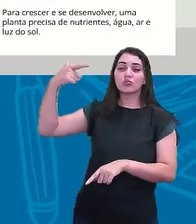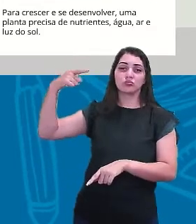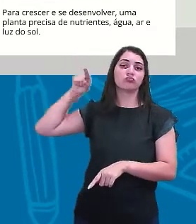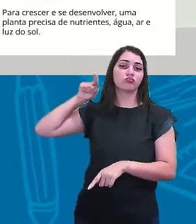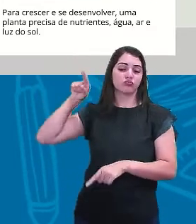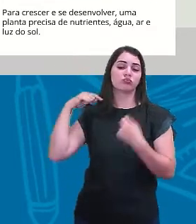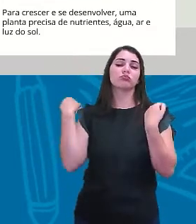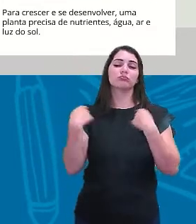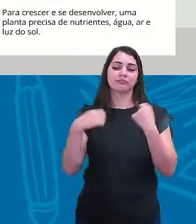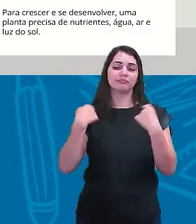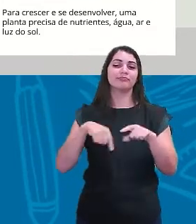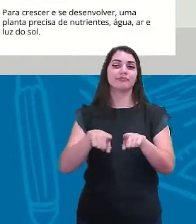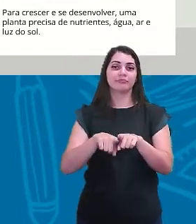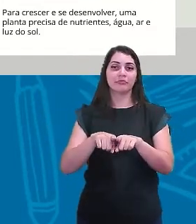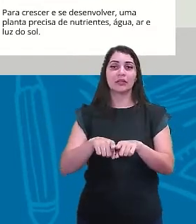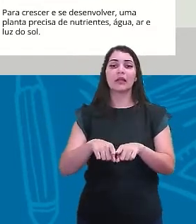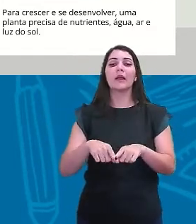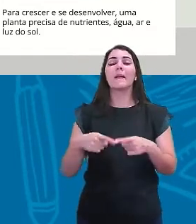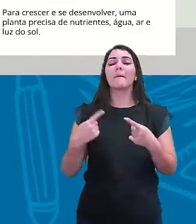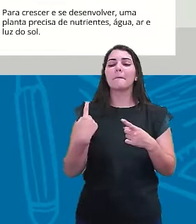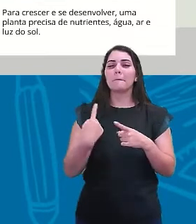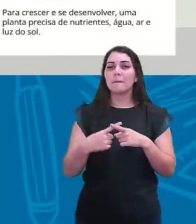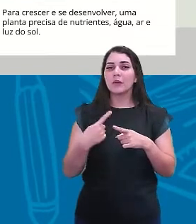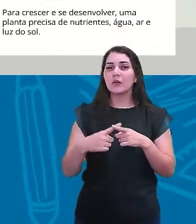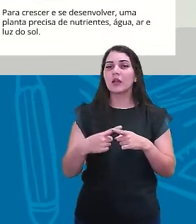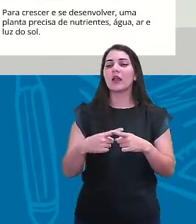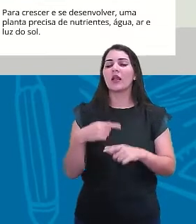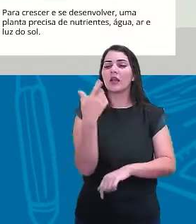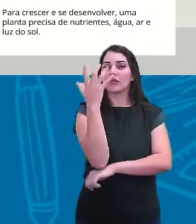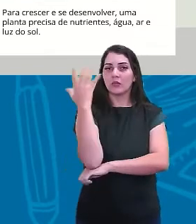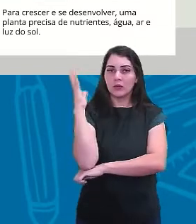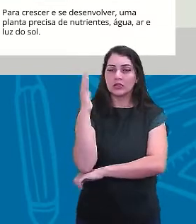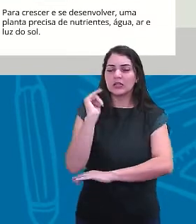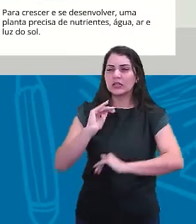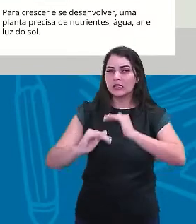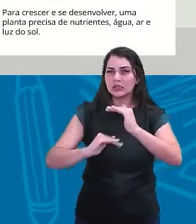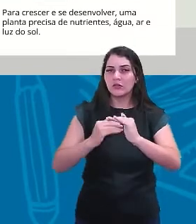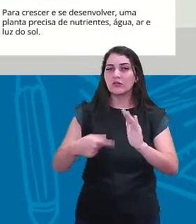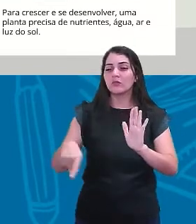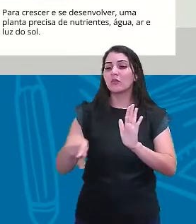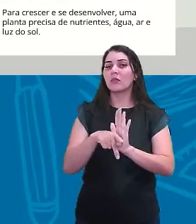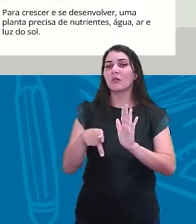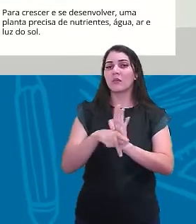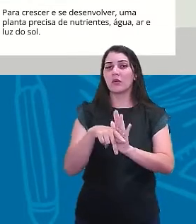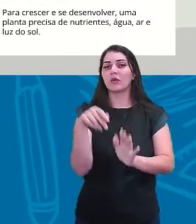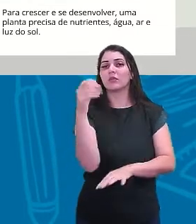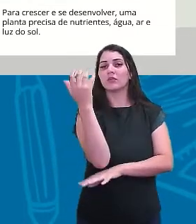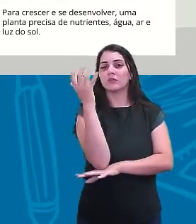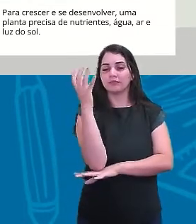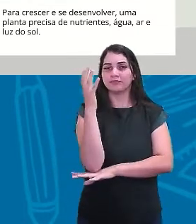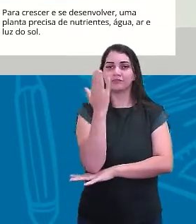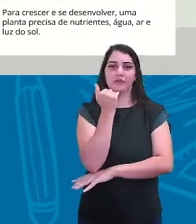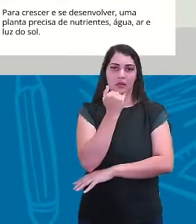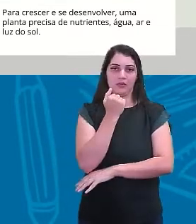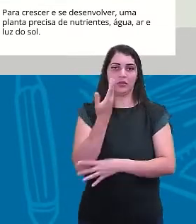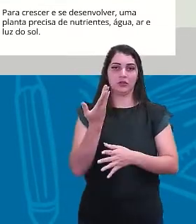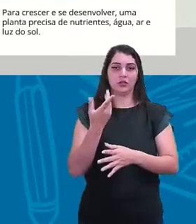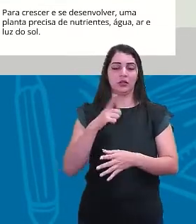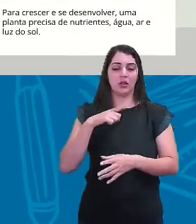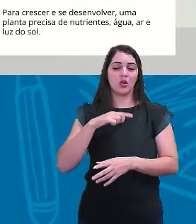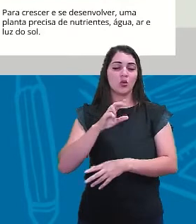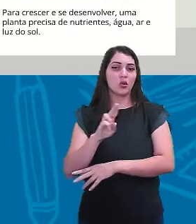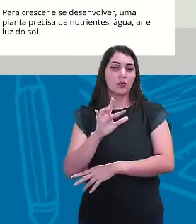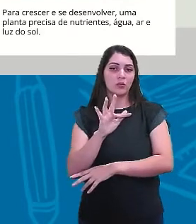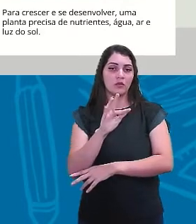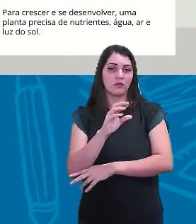também precisa, até porque as plantas, elas desenvolvem o seu próprio alimento, que se chama a fotossíntese. E a fotossíntese,